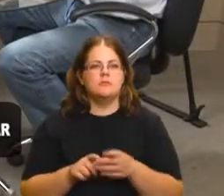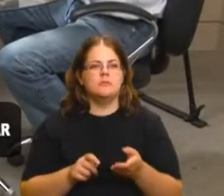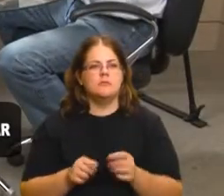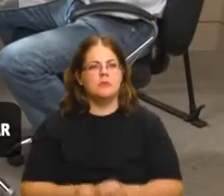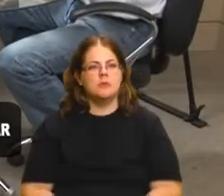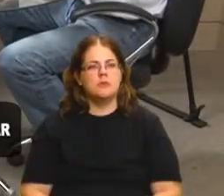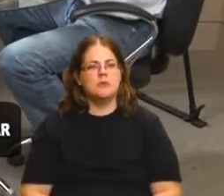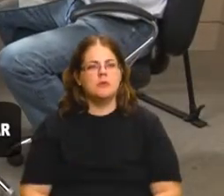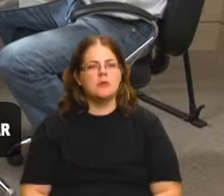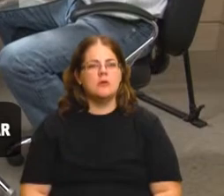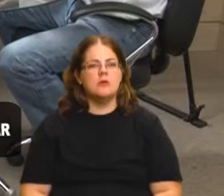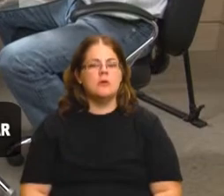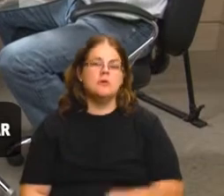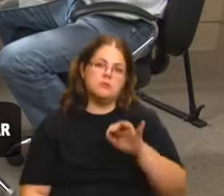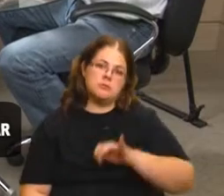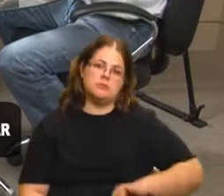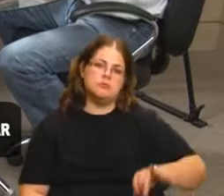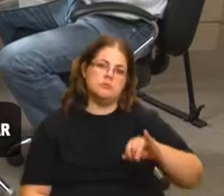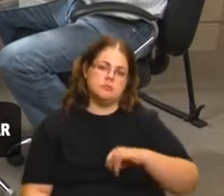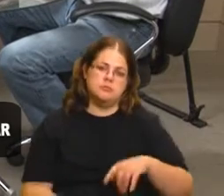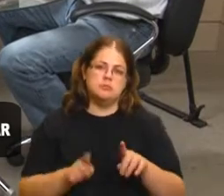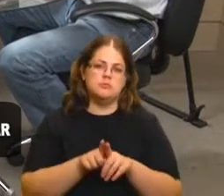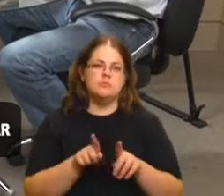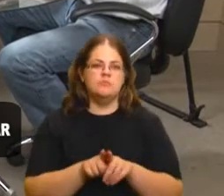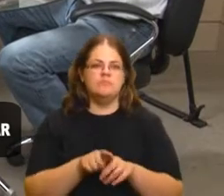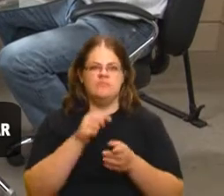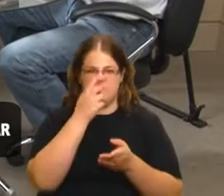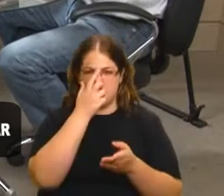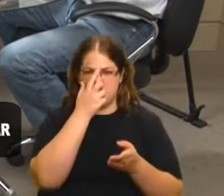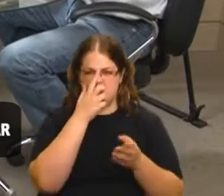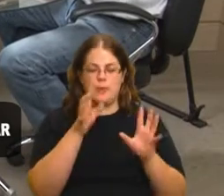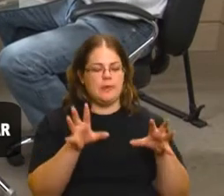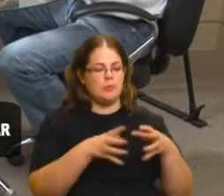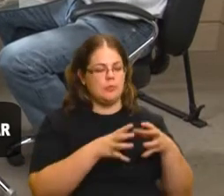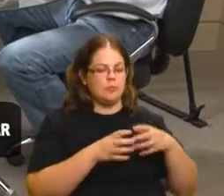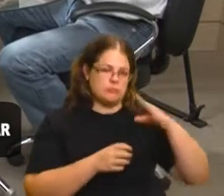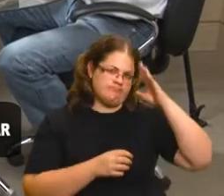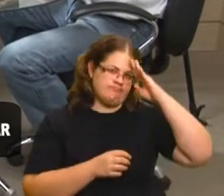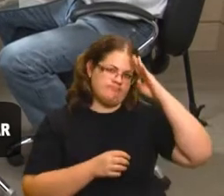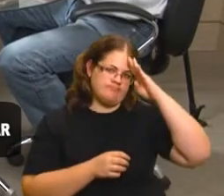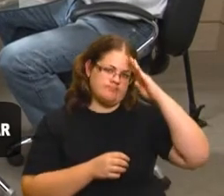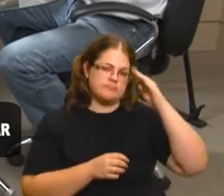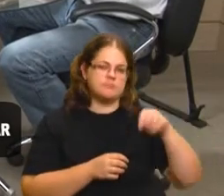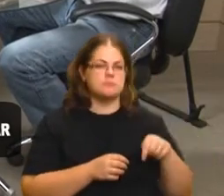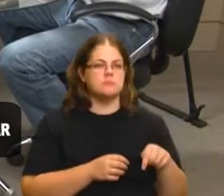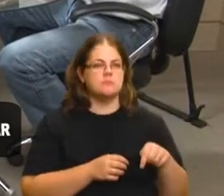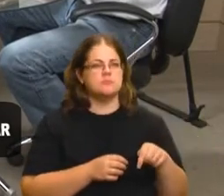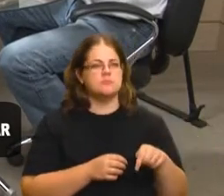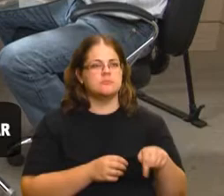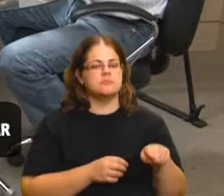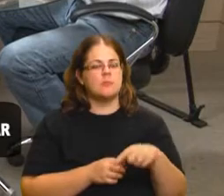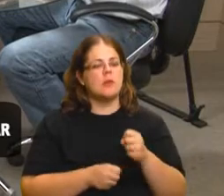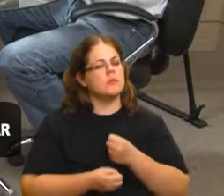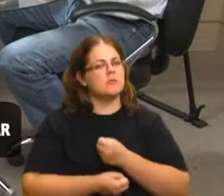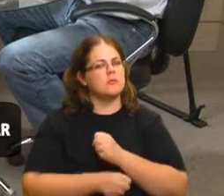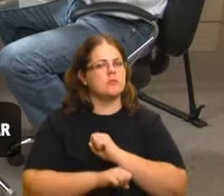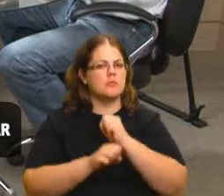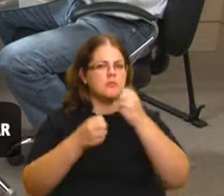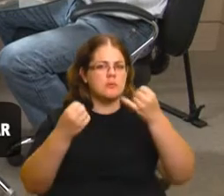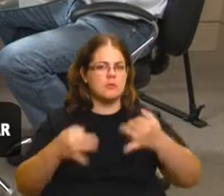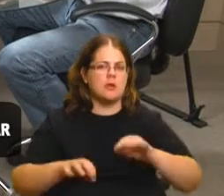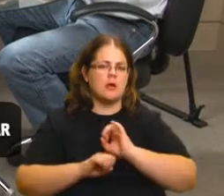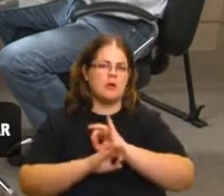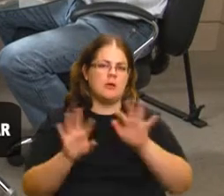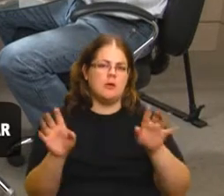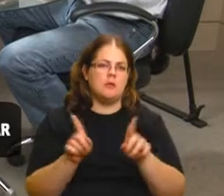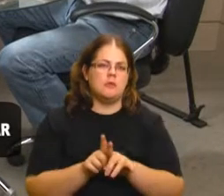dois da direita. Legal. De qualquer forma, é importante também, e mesmo que tenha sido um grupo militar, a gente trazer o esclarecimento,